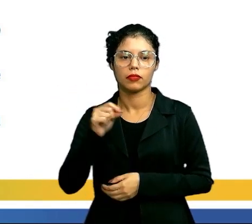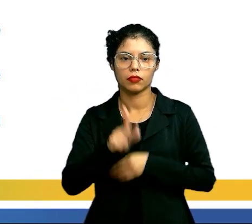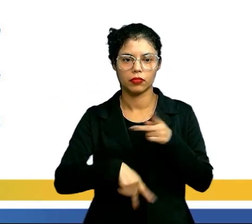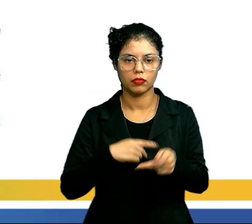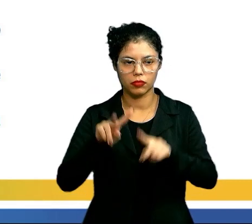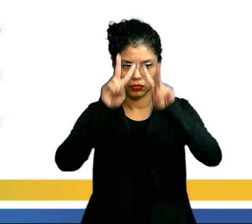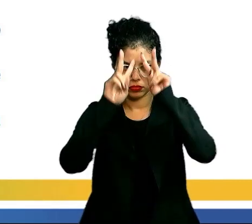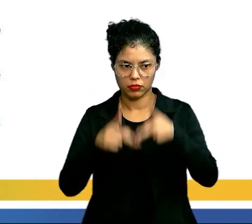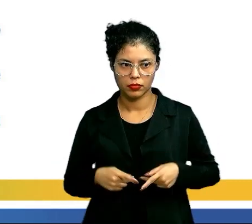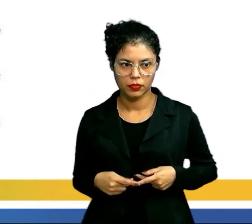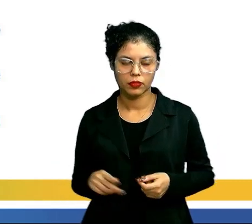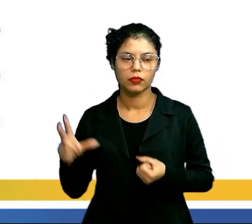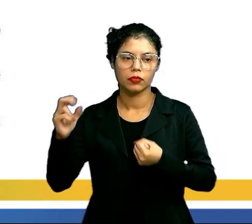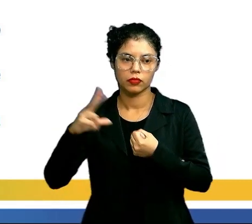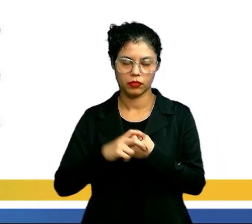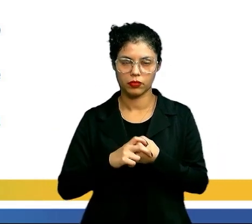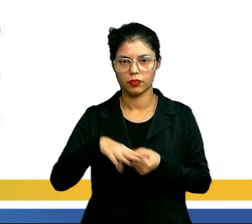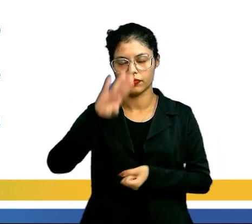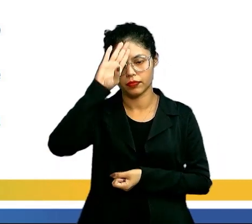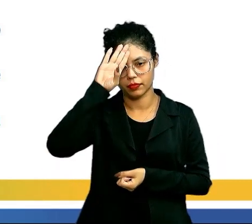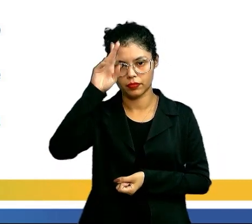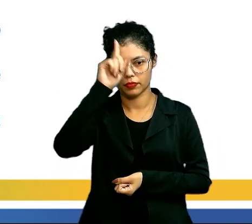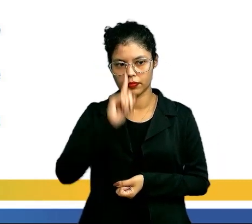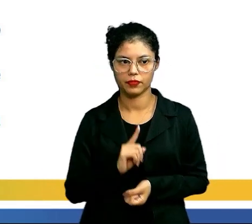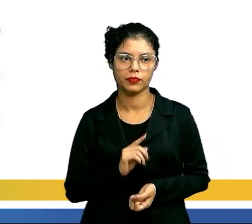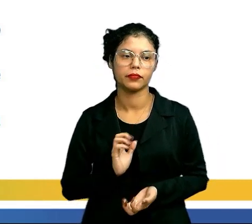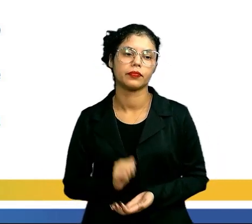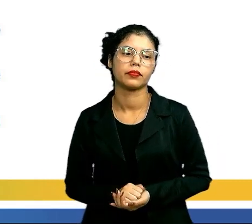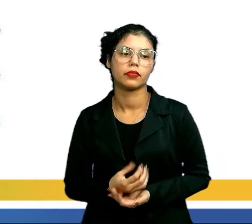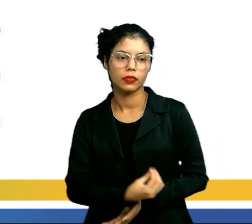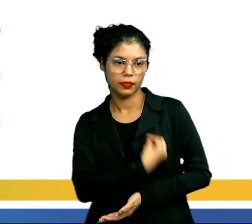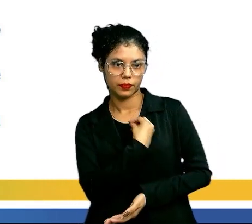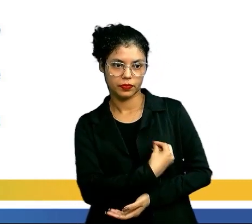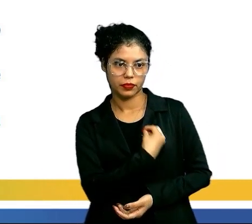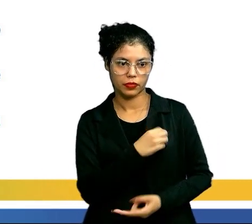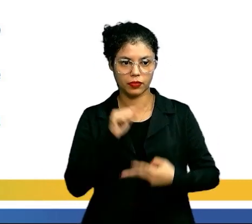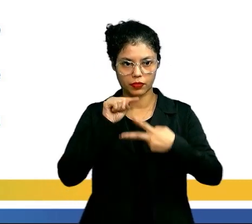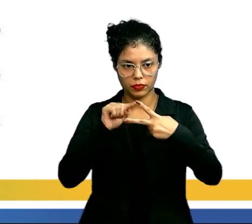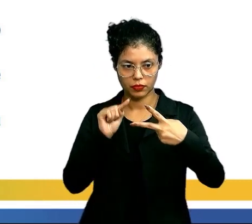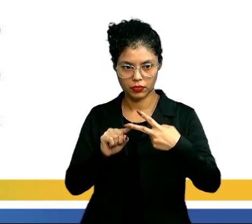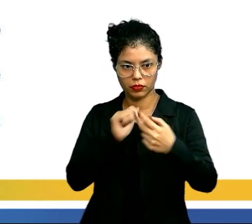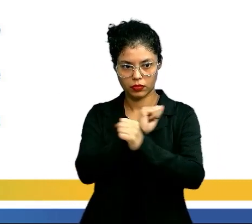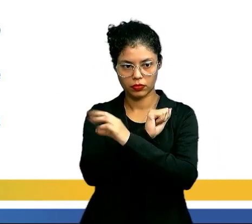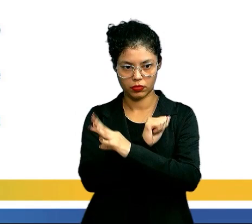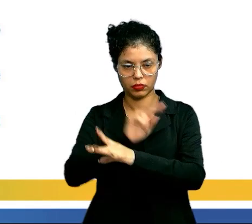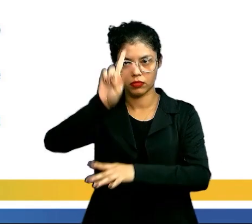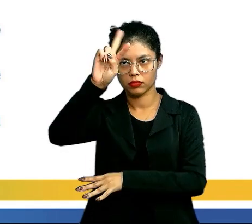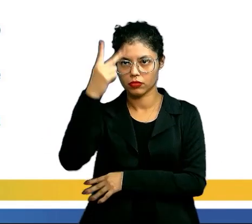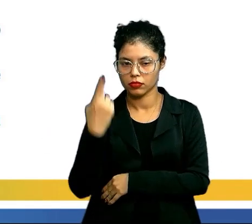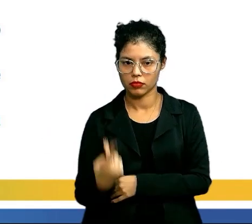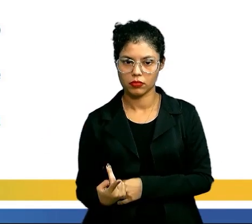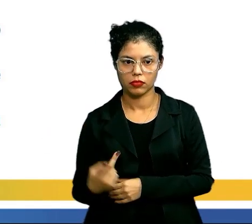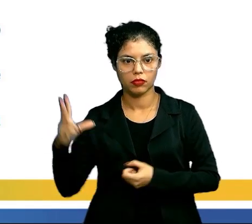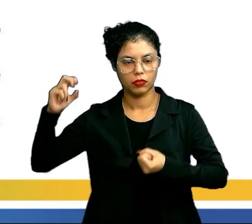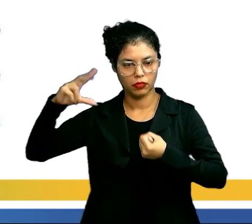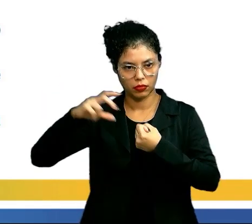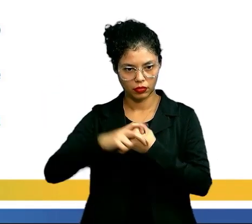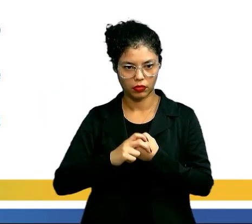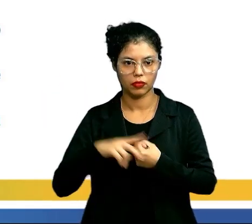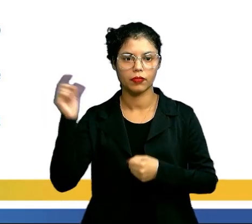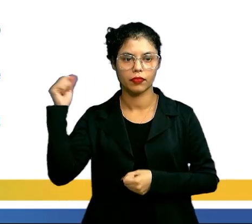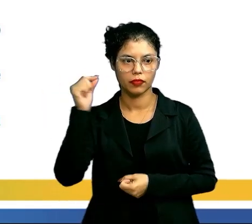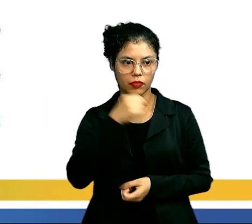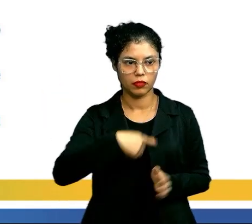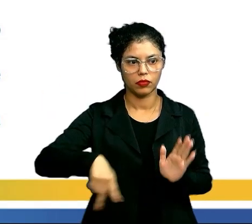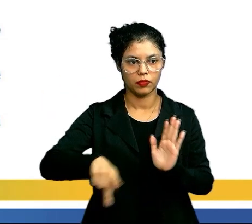à população humana do que a do vírus da febre amarela. Alternativa D. Presença de 2 tipos de ácidos nucleicos